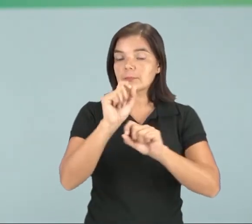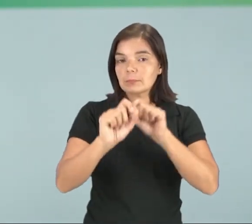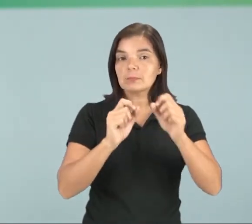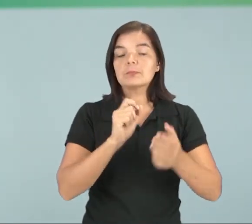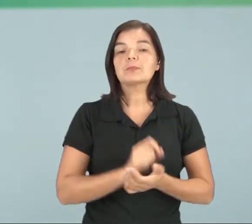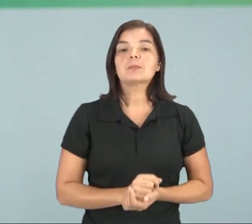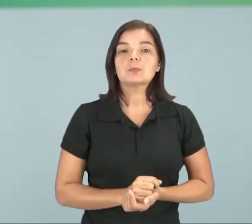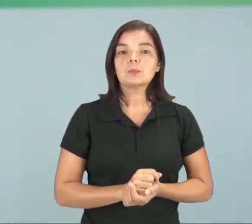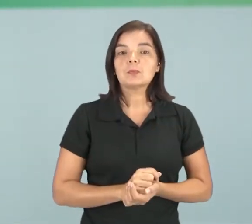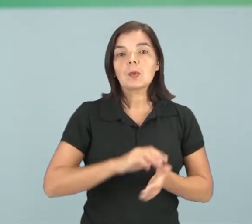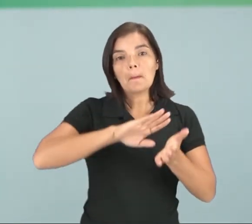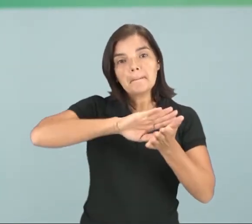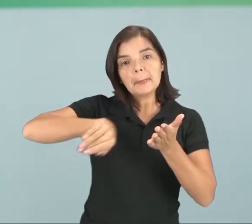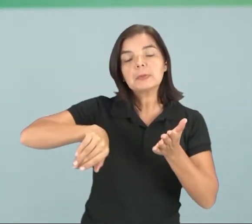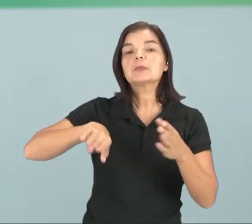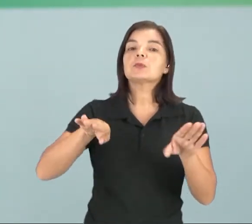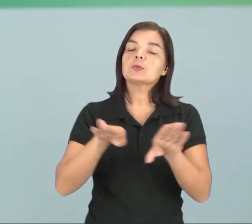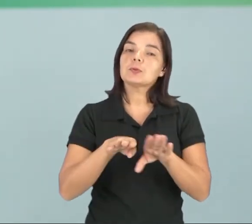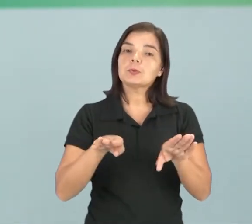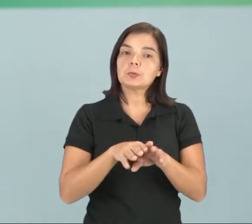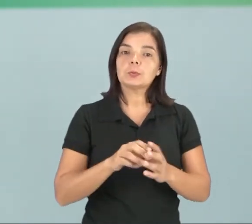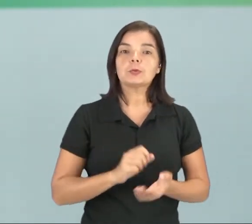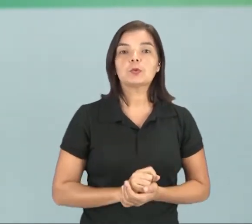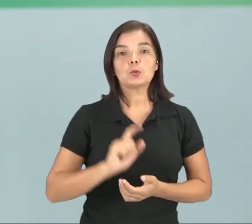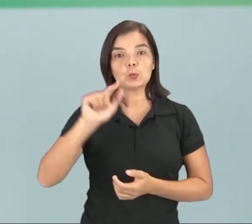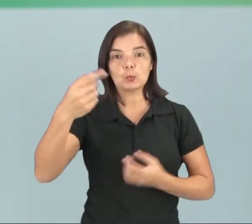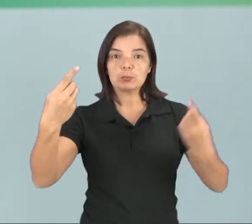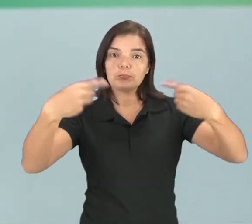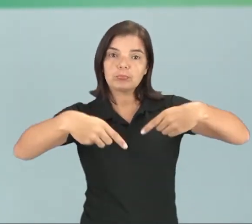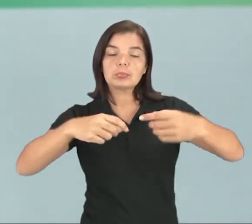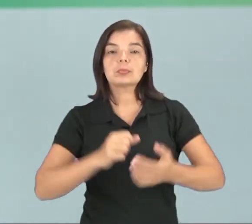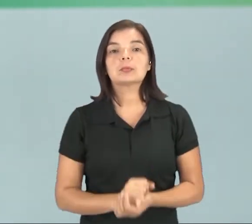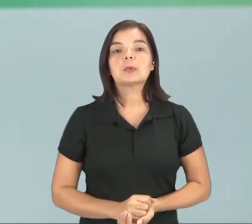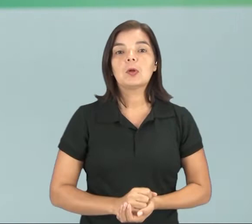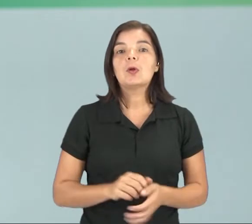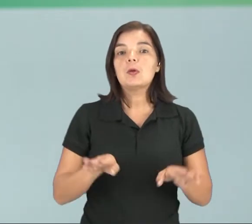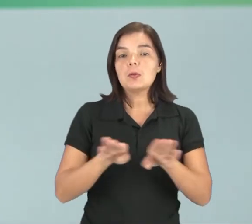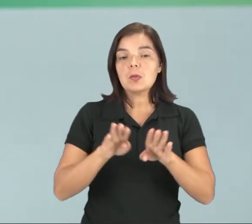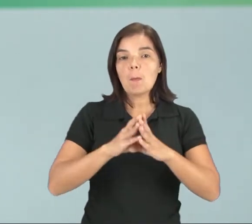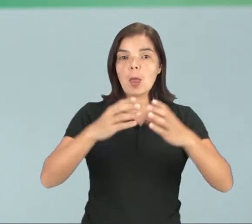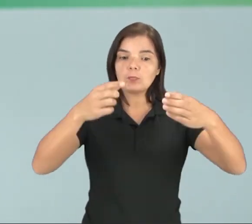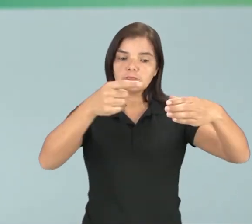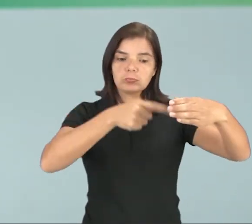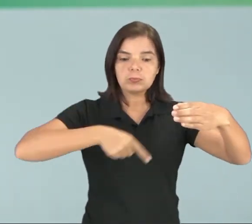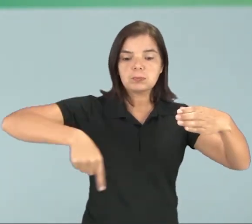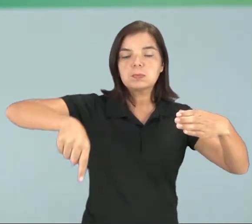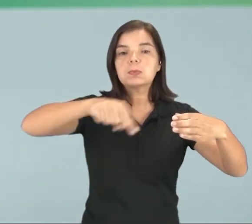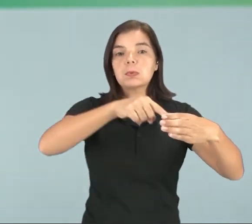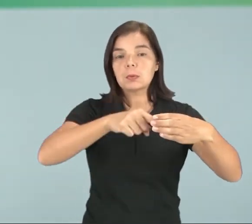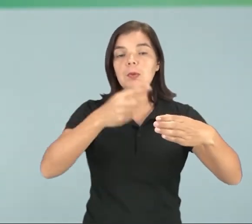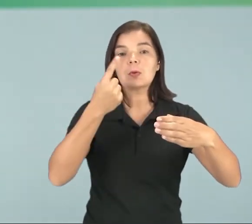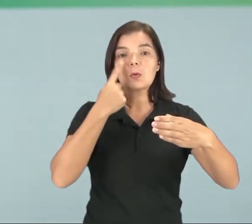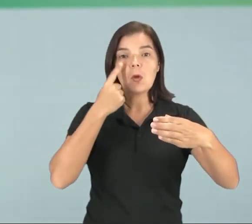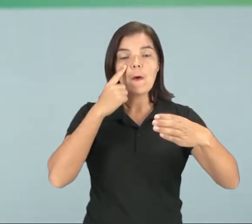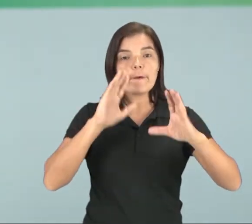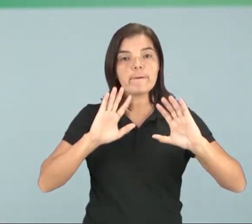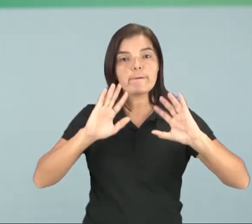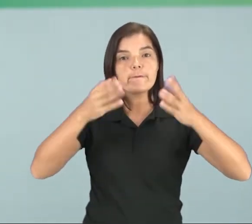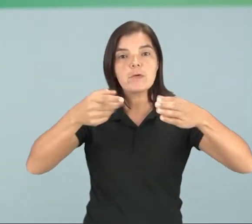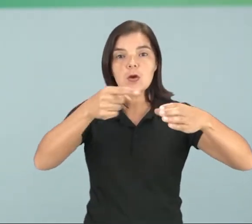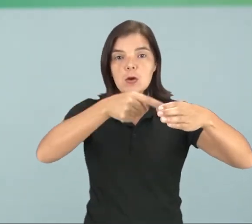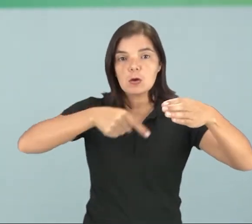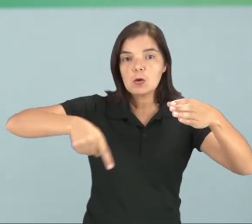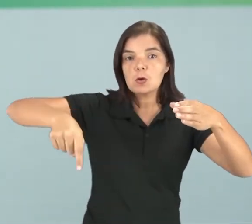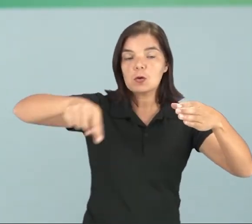para retirá-la do oponente. E a questão também dos cestos. Quando ele fixou